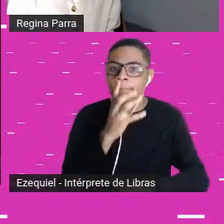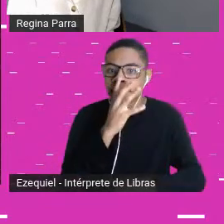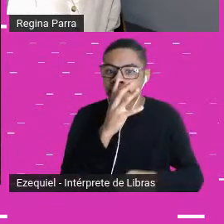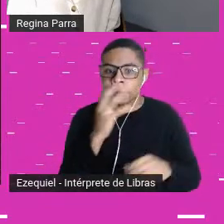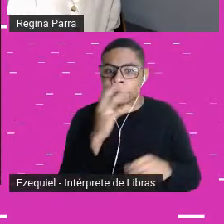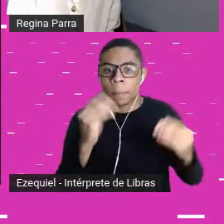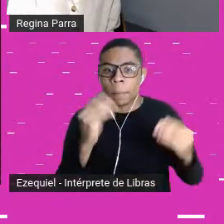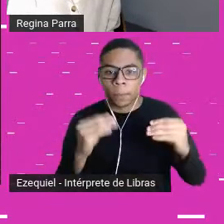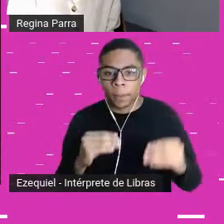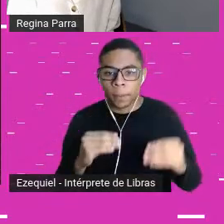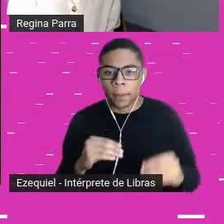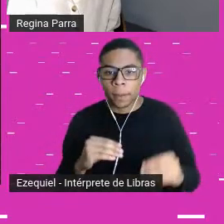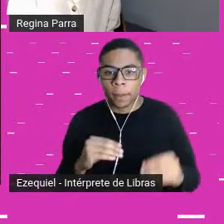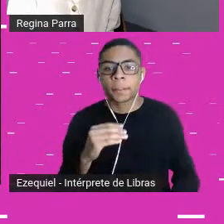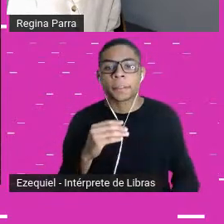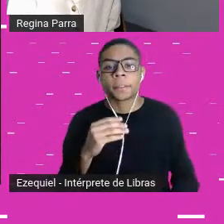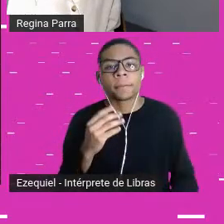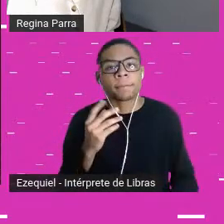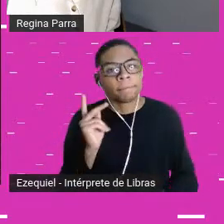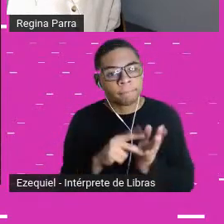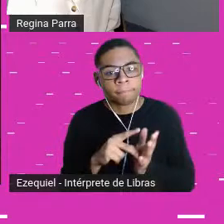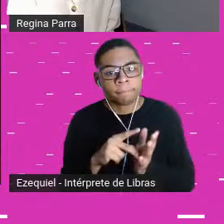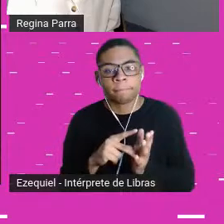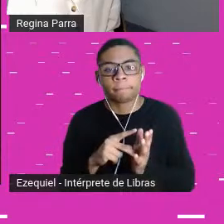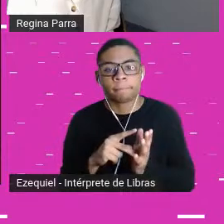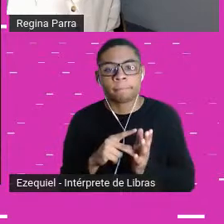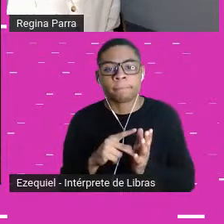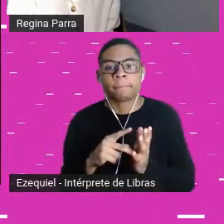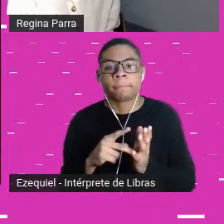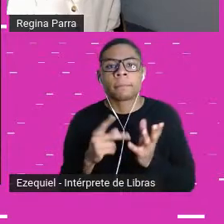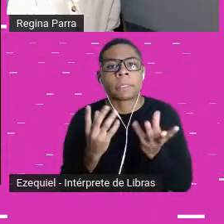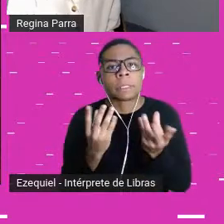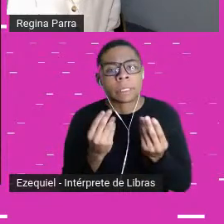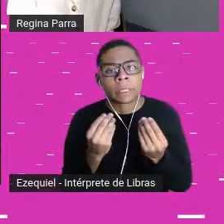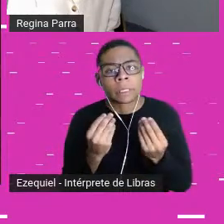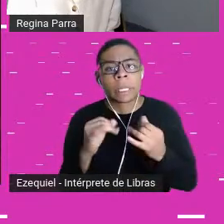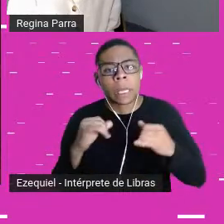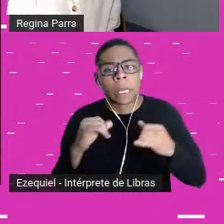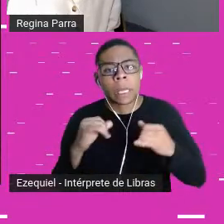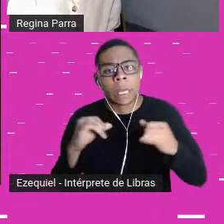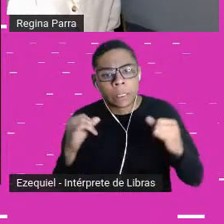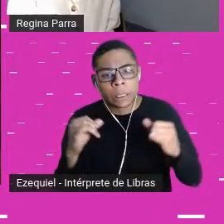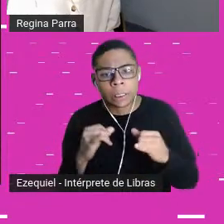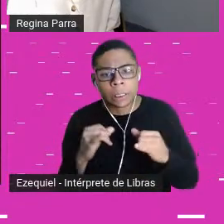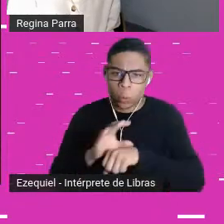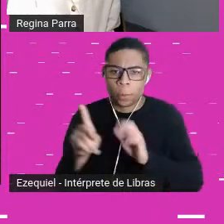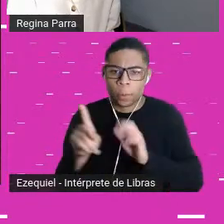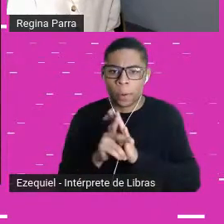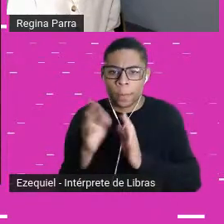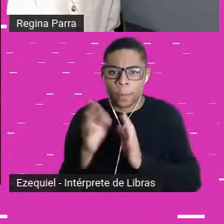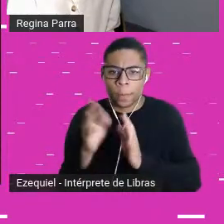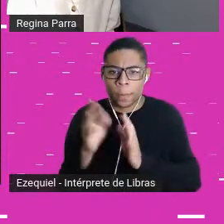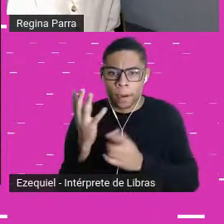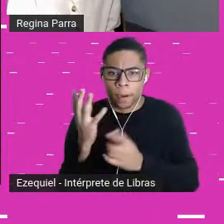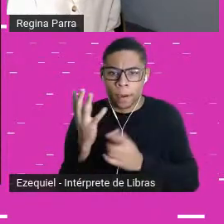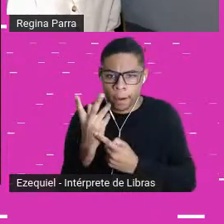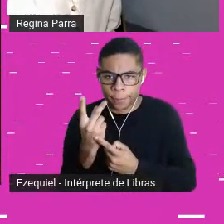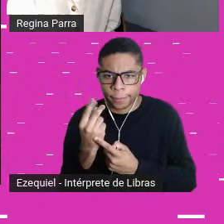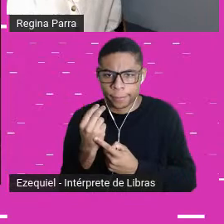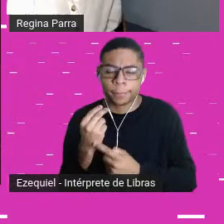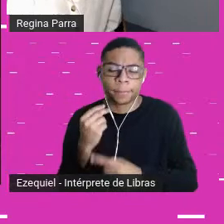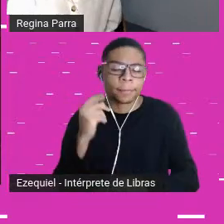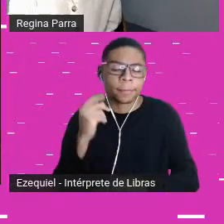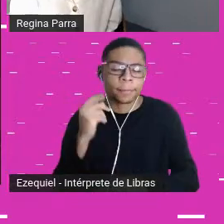cheia de energia, estava terminando o meu curso de arte, estava com muitos desejos